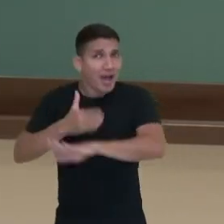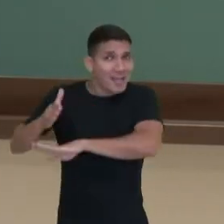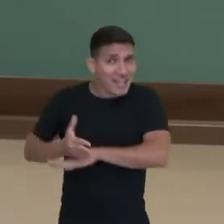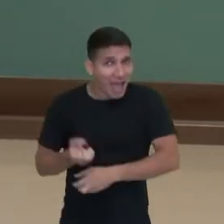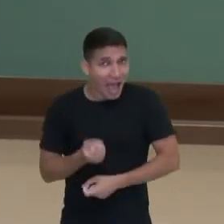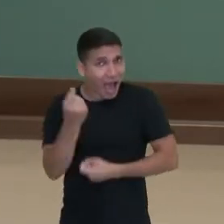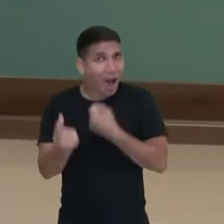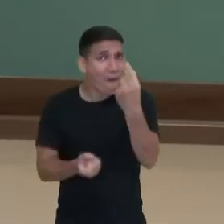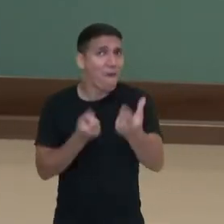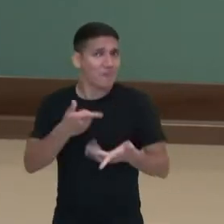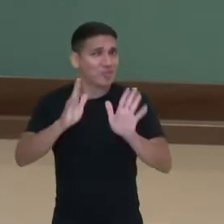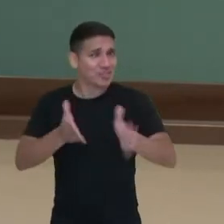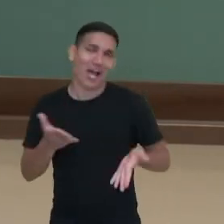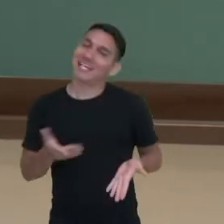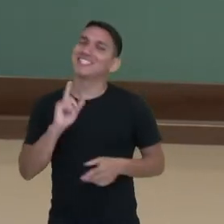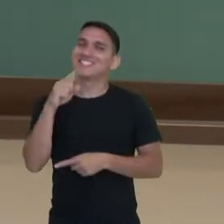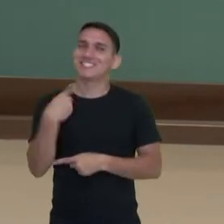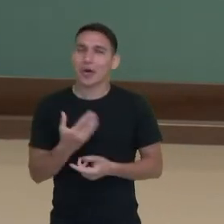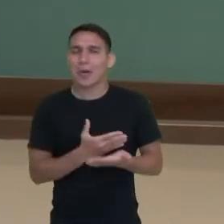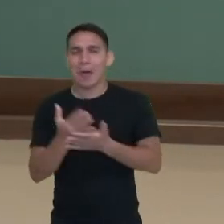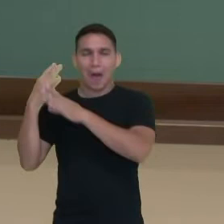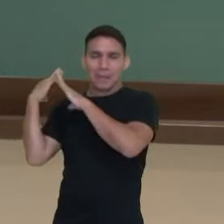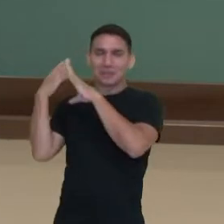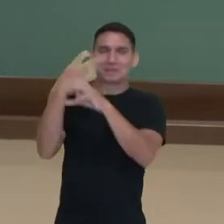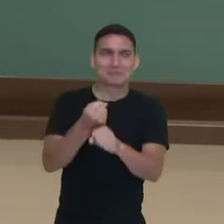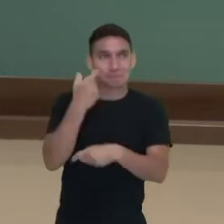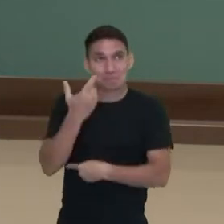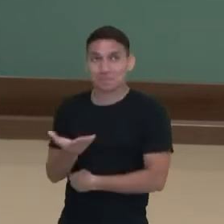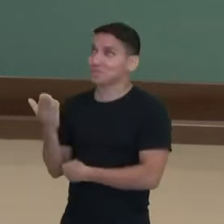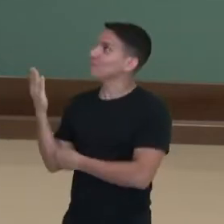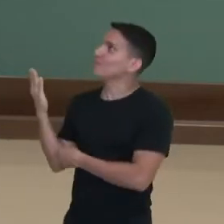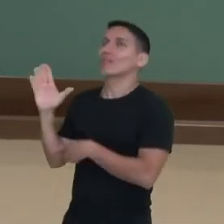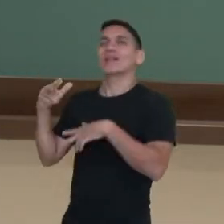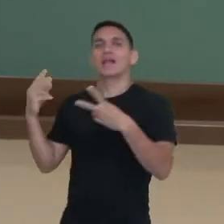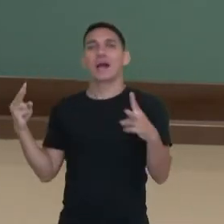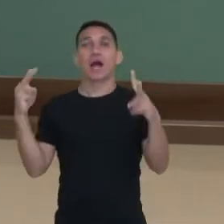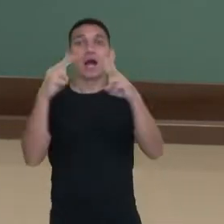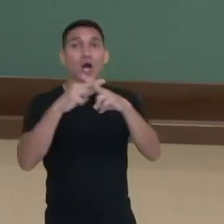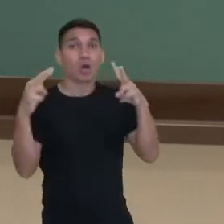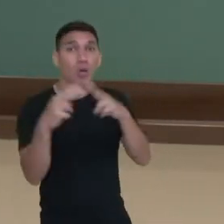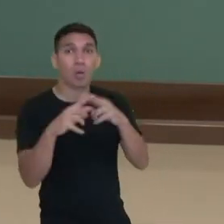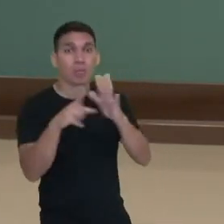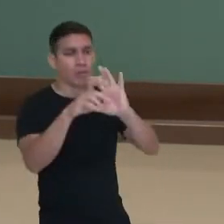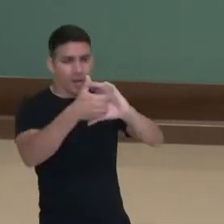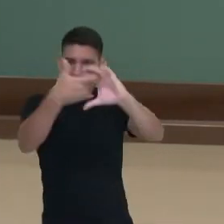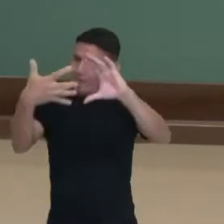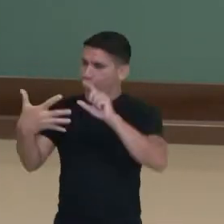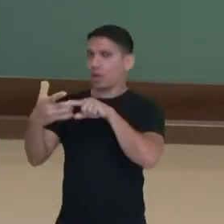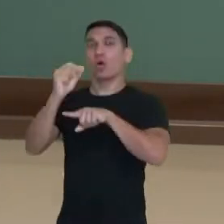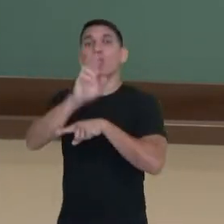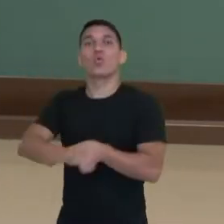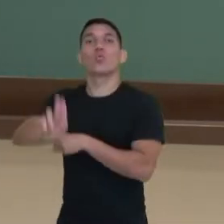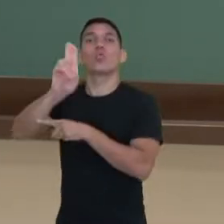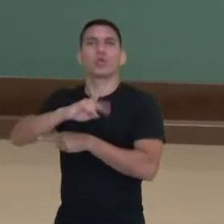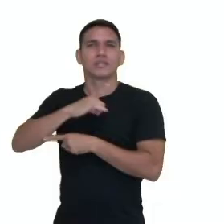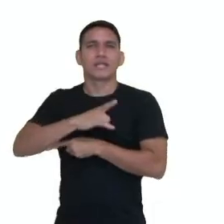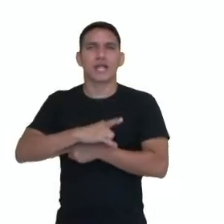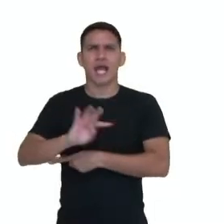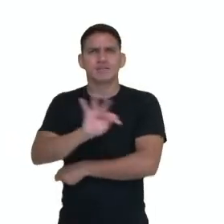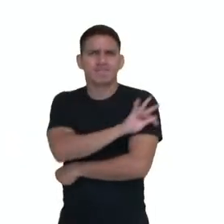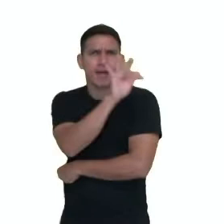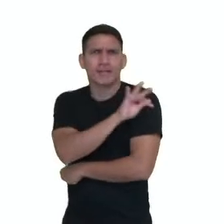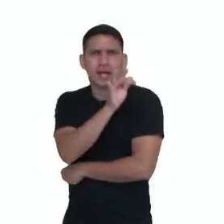algumas, Então vamos começar a nossa revisão? Então olha lá. As lutas são caracterizadas pelo uso de técnicas